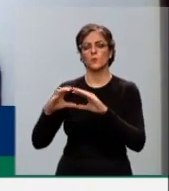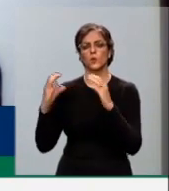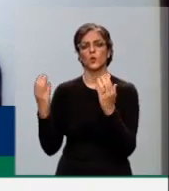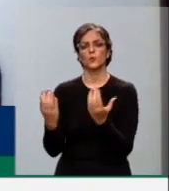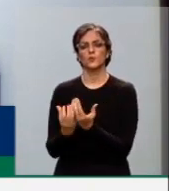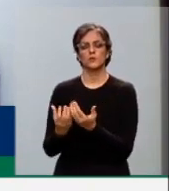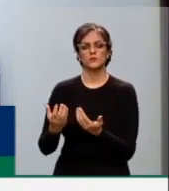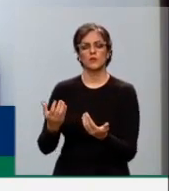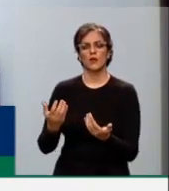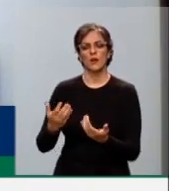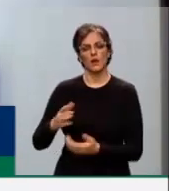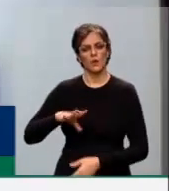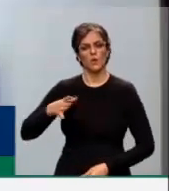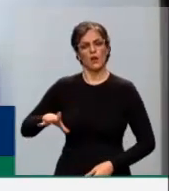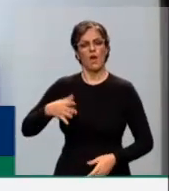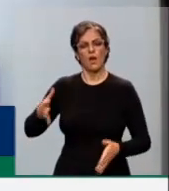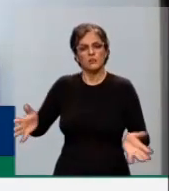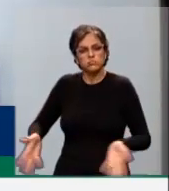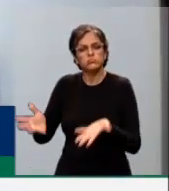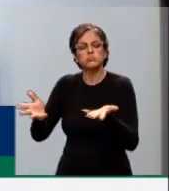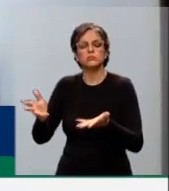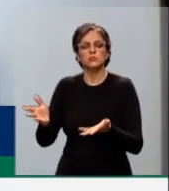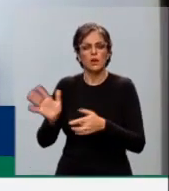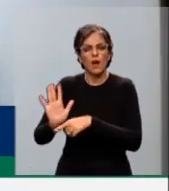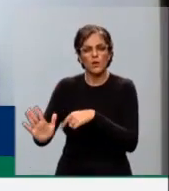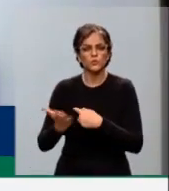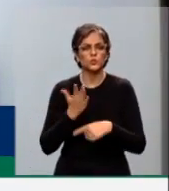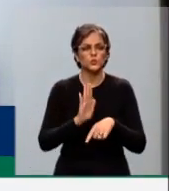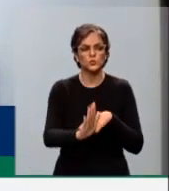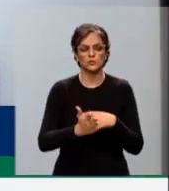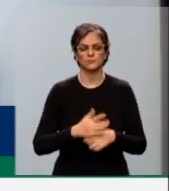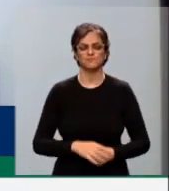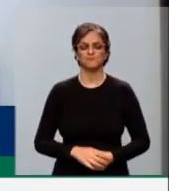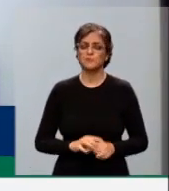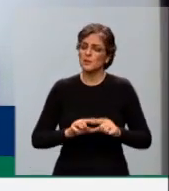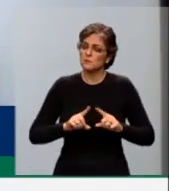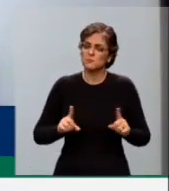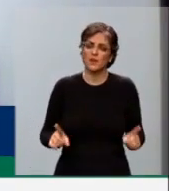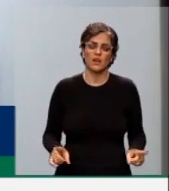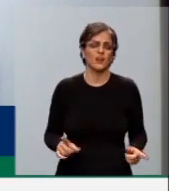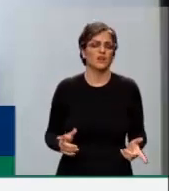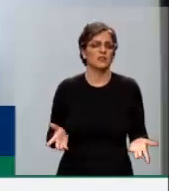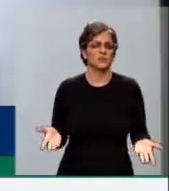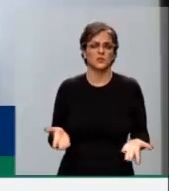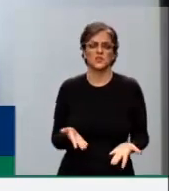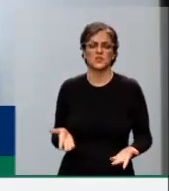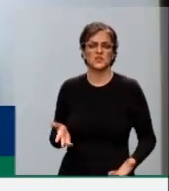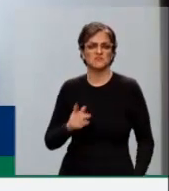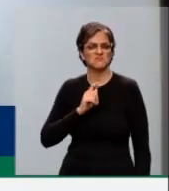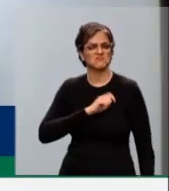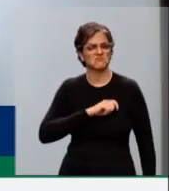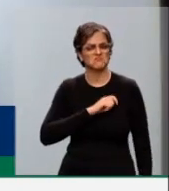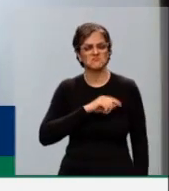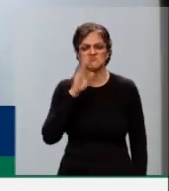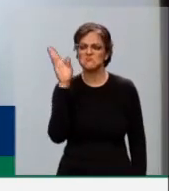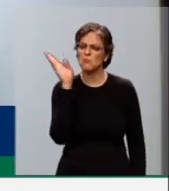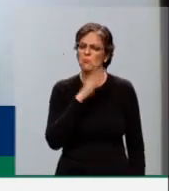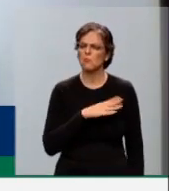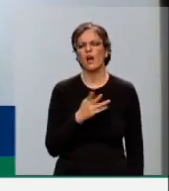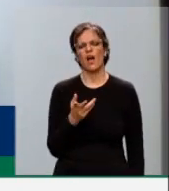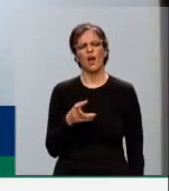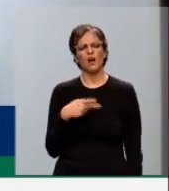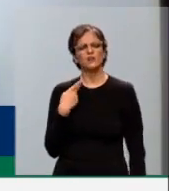da pandemia, para se ajudarem. E é uma perversidade que a gente coloque na mão das próprias mulheres, na mão das próprias